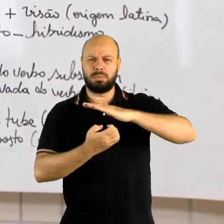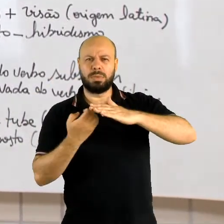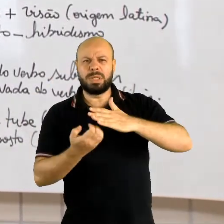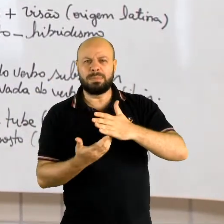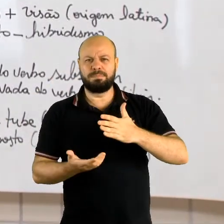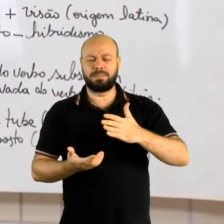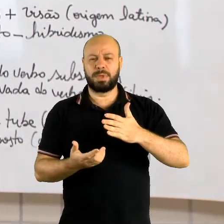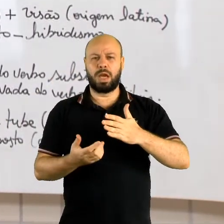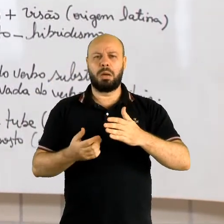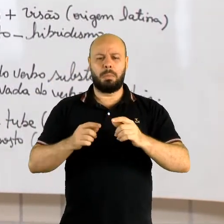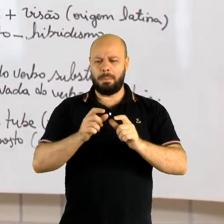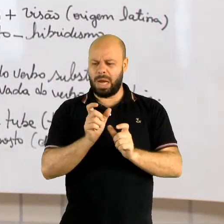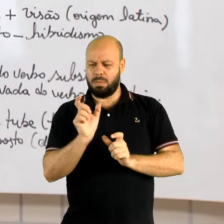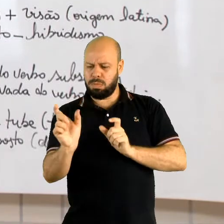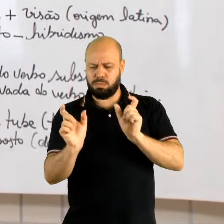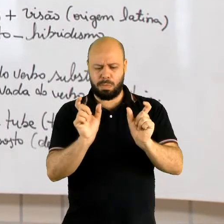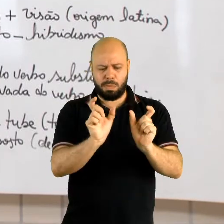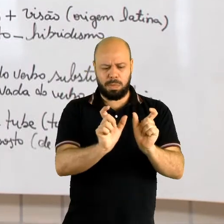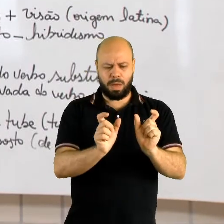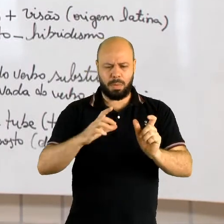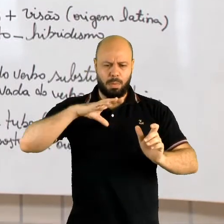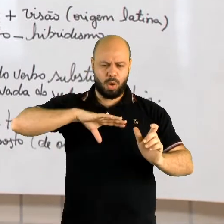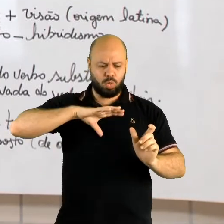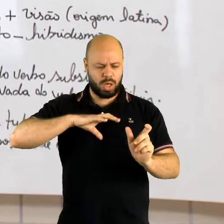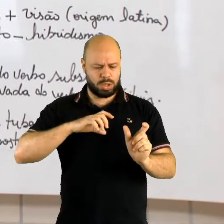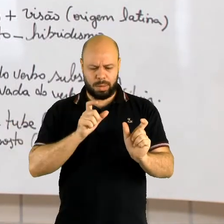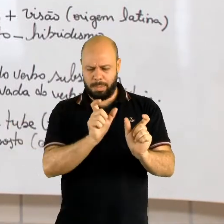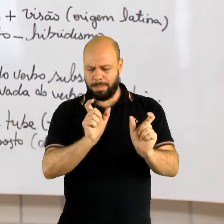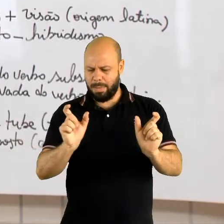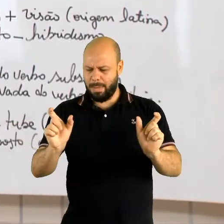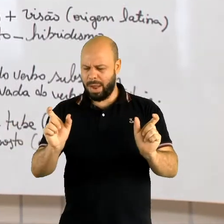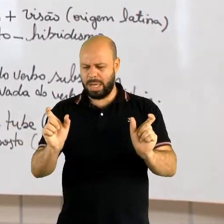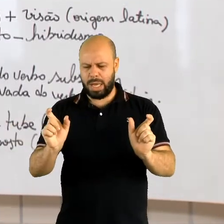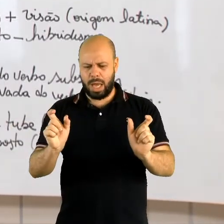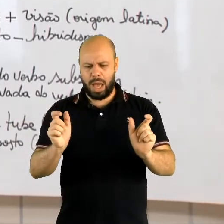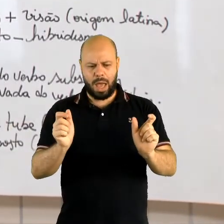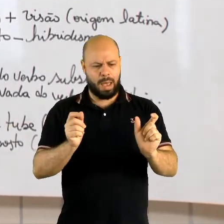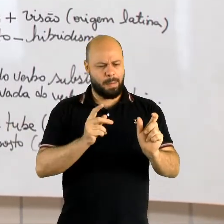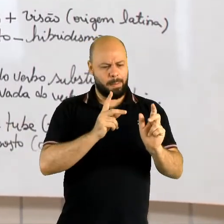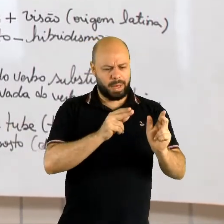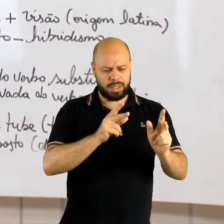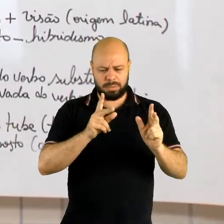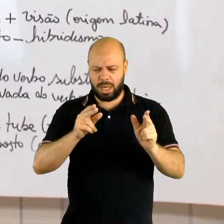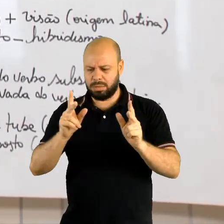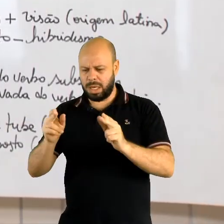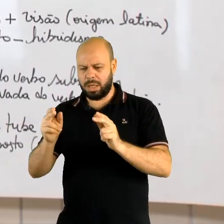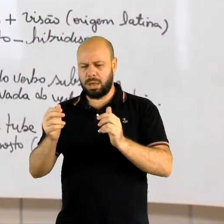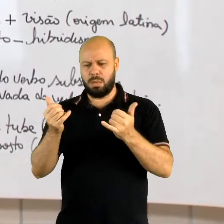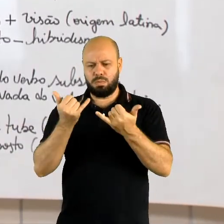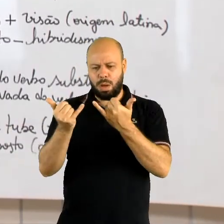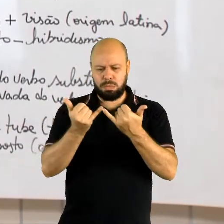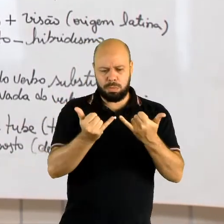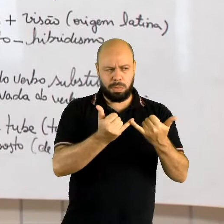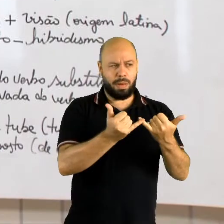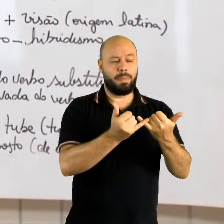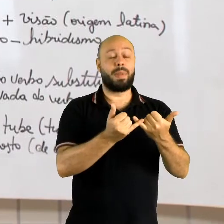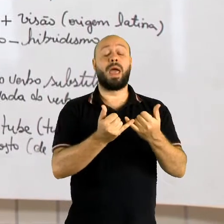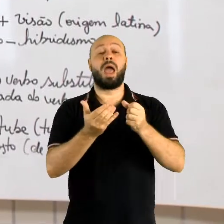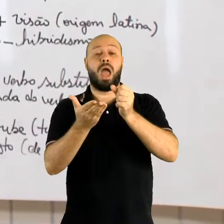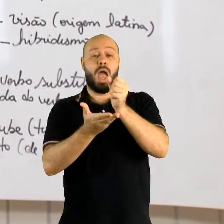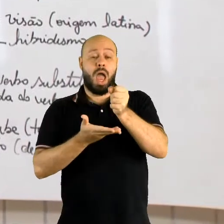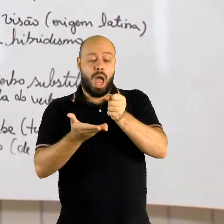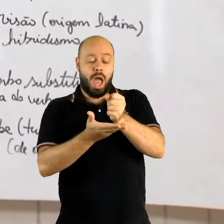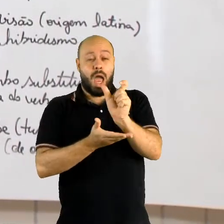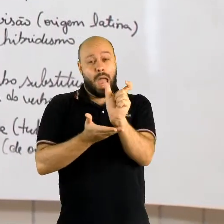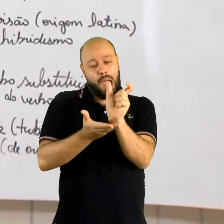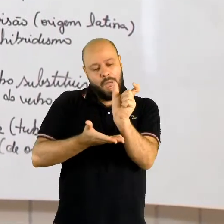radical. Emprego, empregue, empregue, empregue. Eu tenho o mesmo radical. Aqui é a